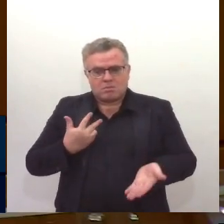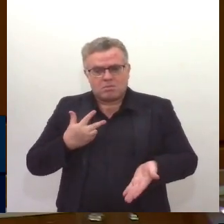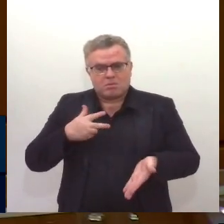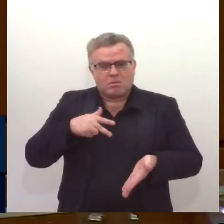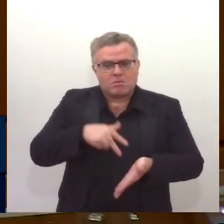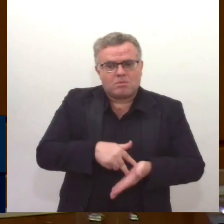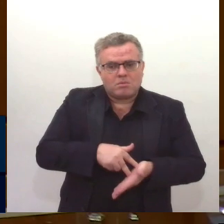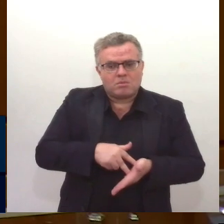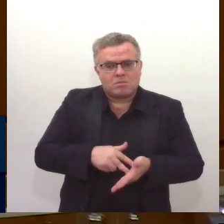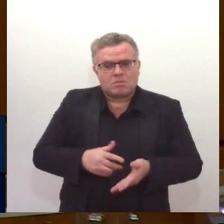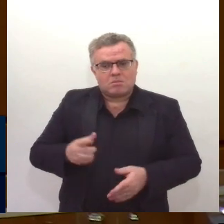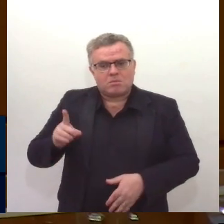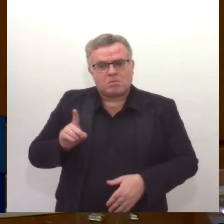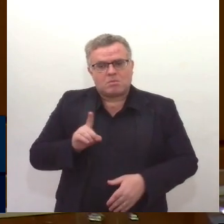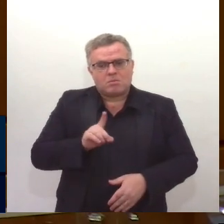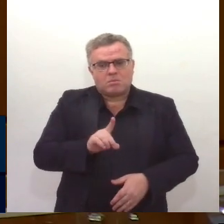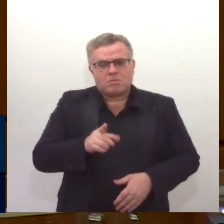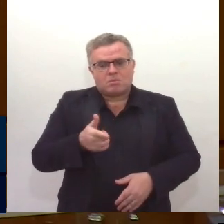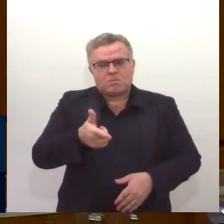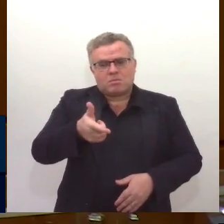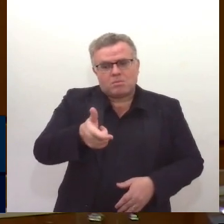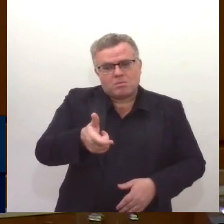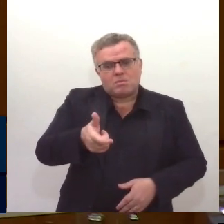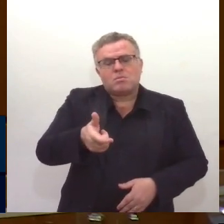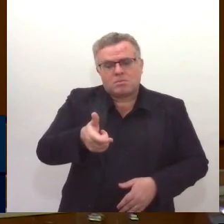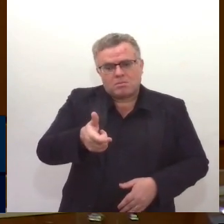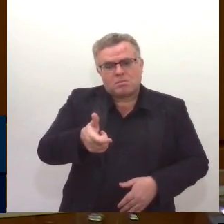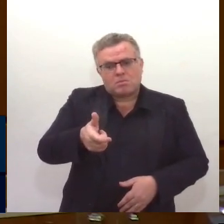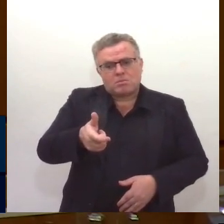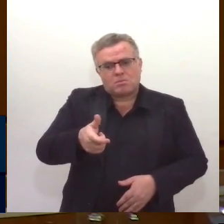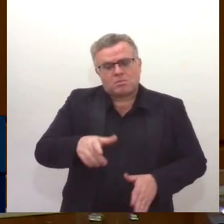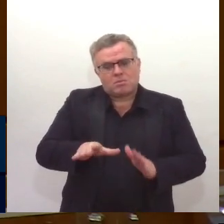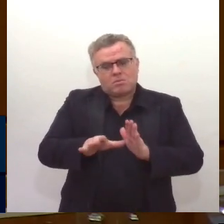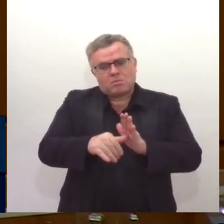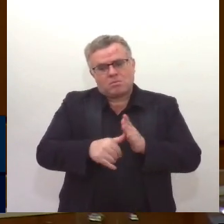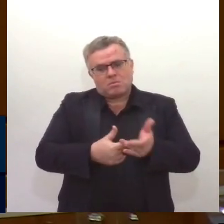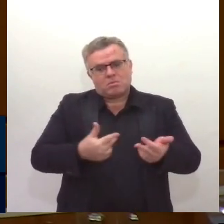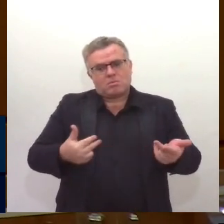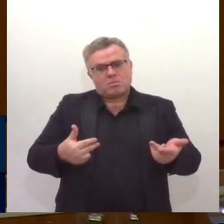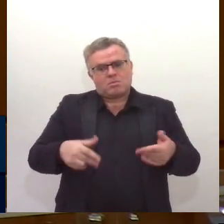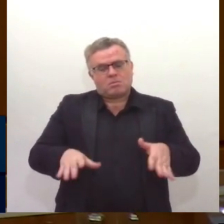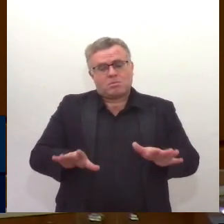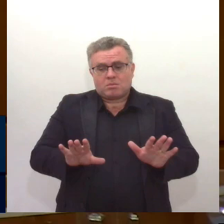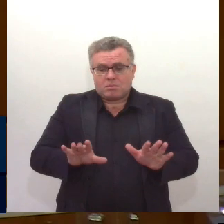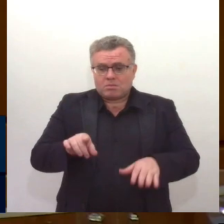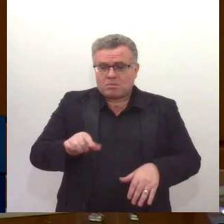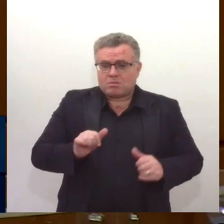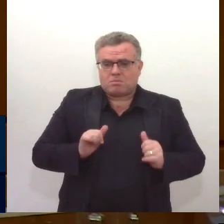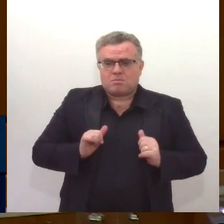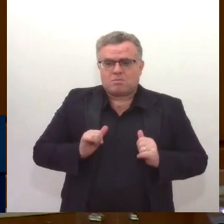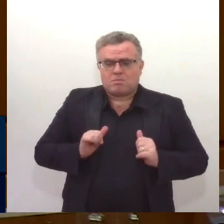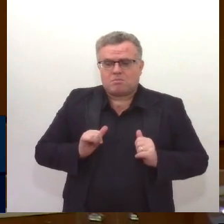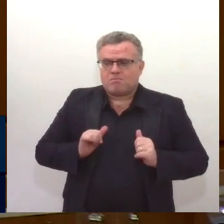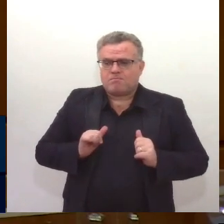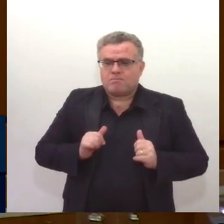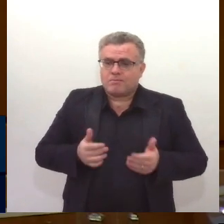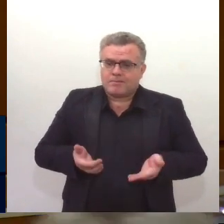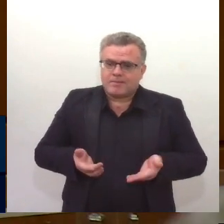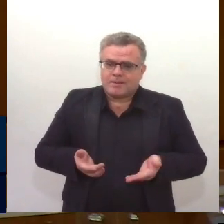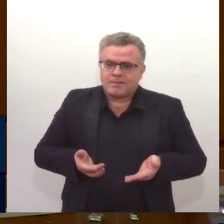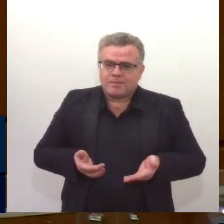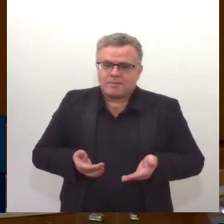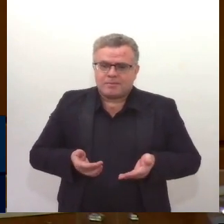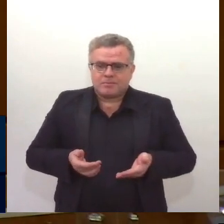loja dele, levar os produtos dele e ele não poder fazer nada. Aquele discurso